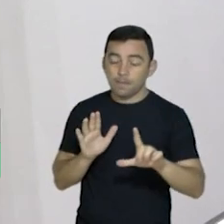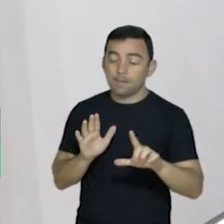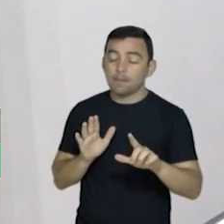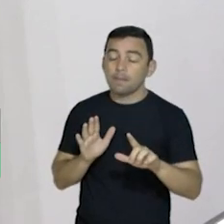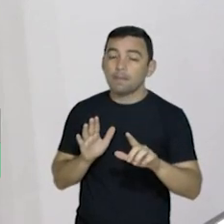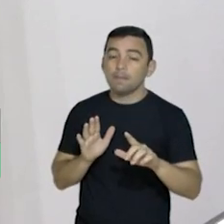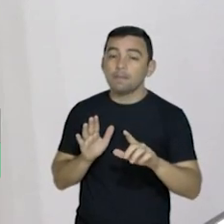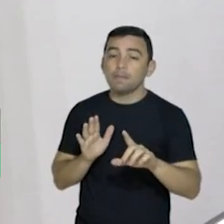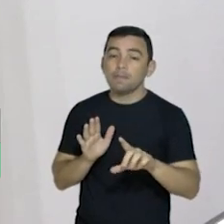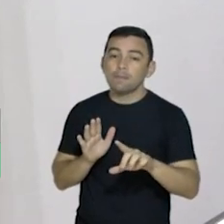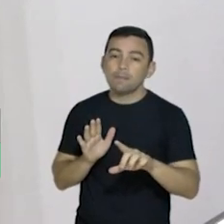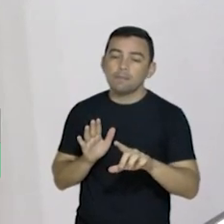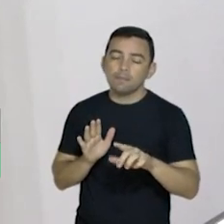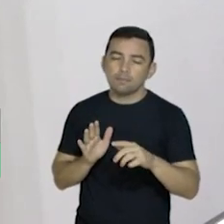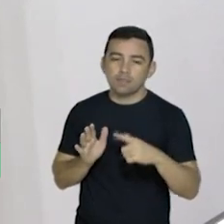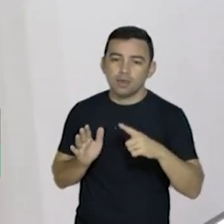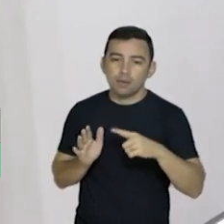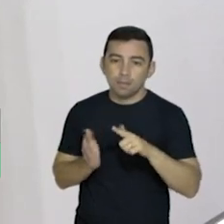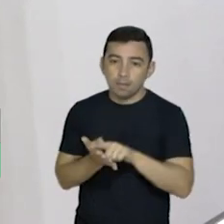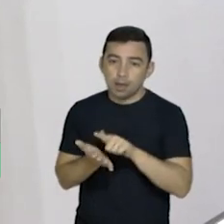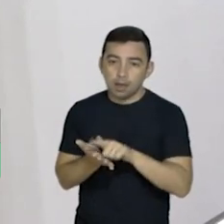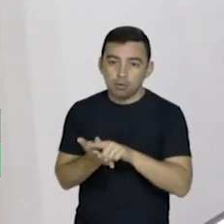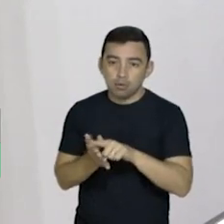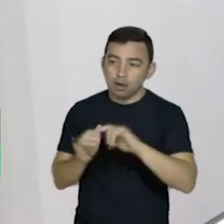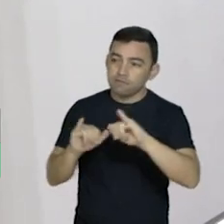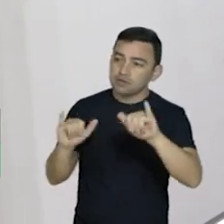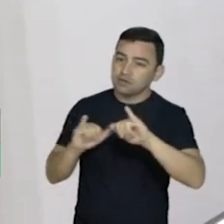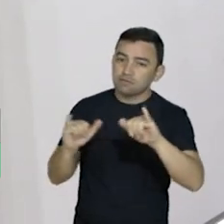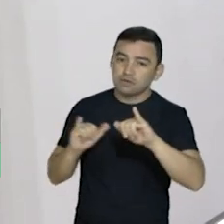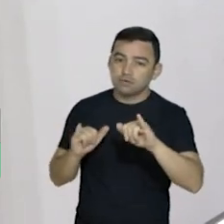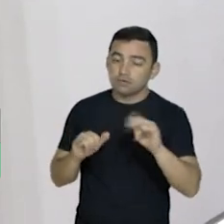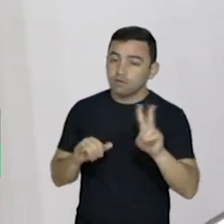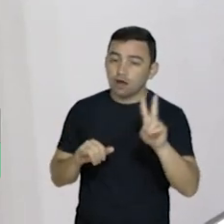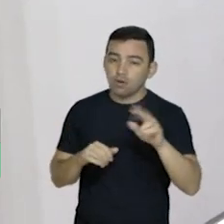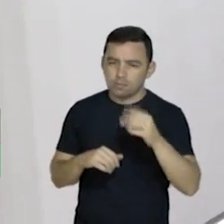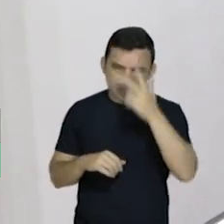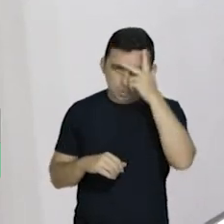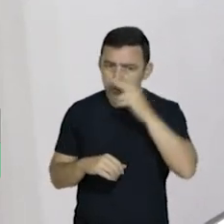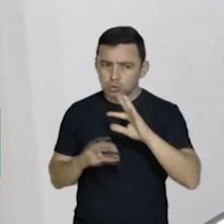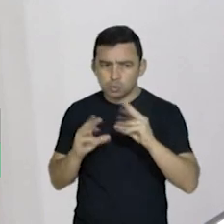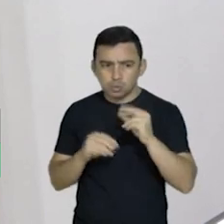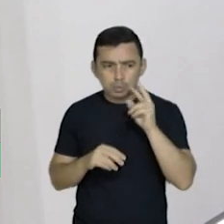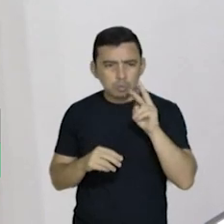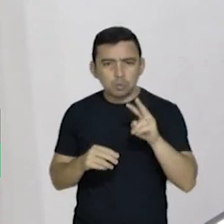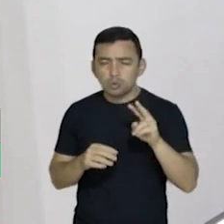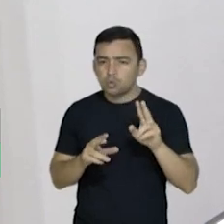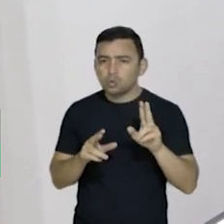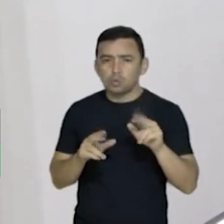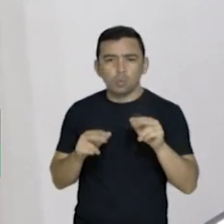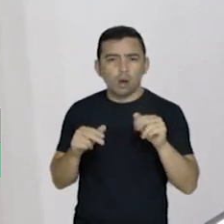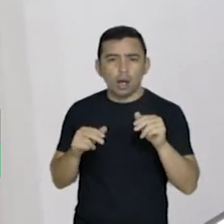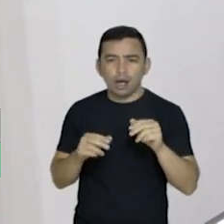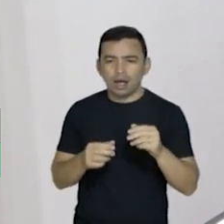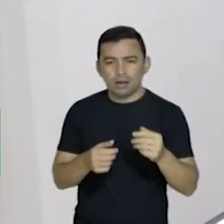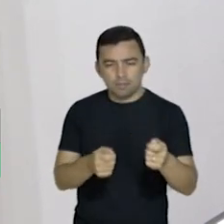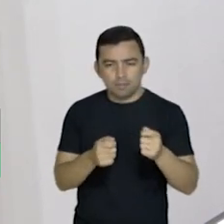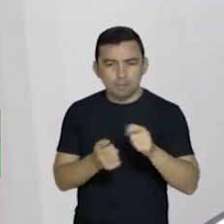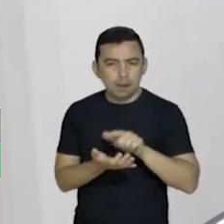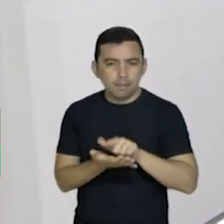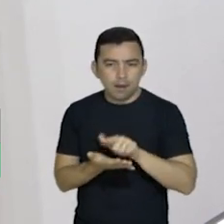escrito na parede com esses valores e muitas pessoas que relataram que sequer receberam um recibo